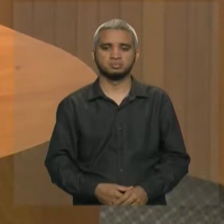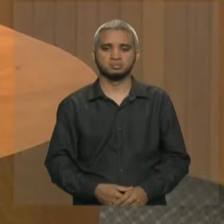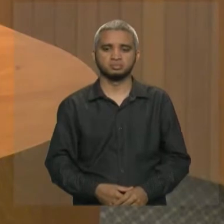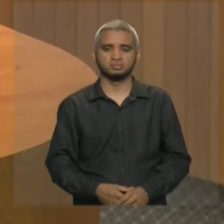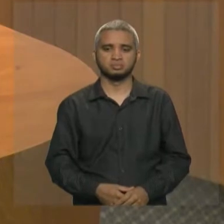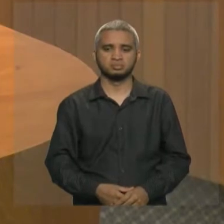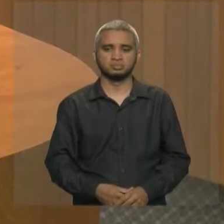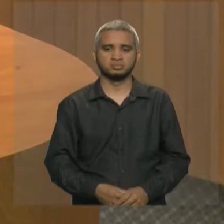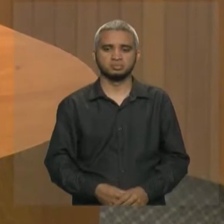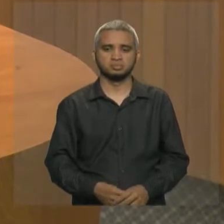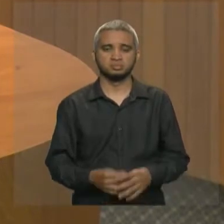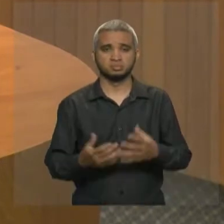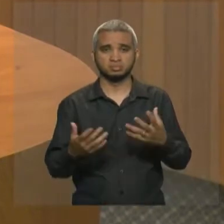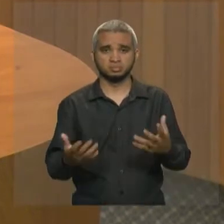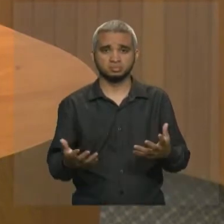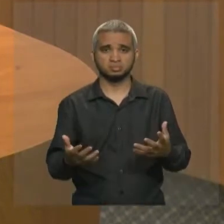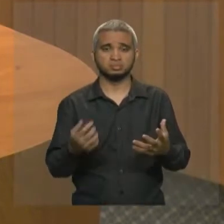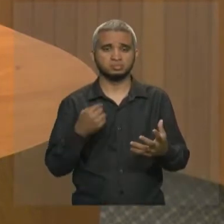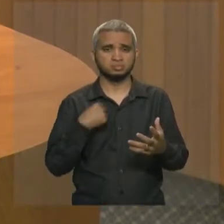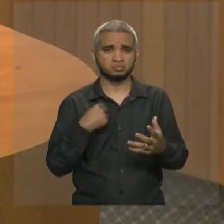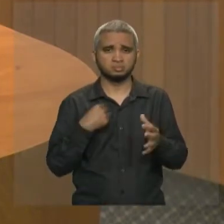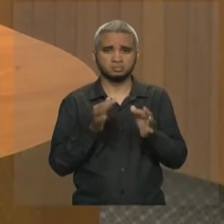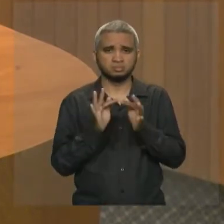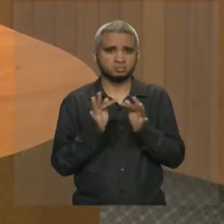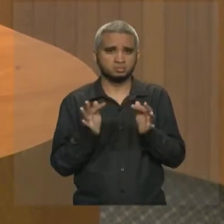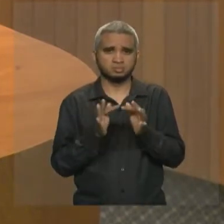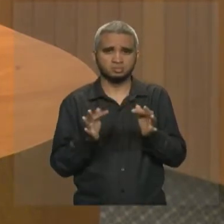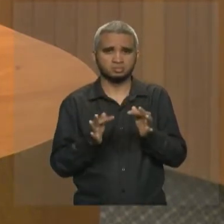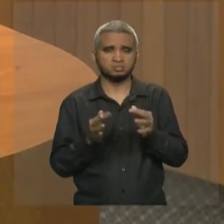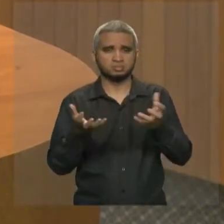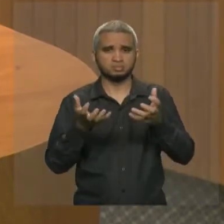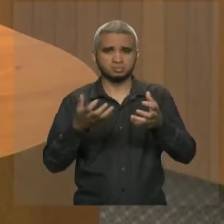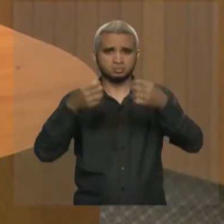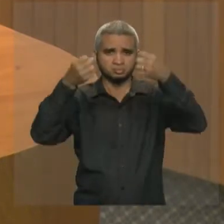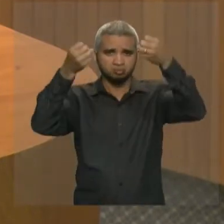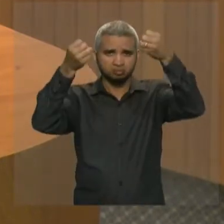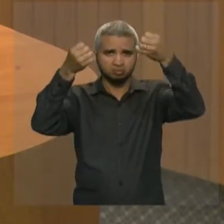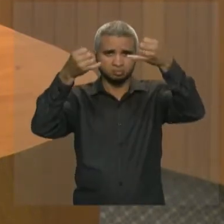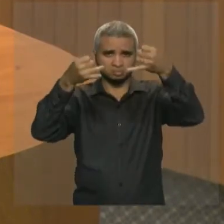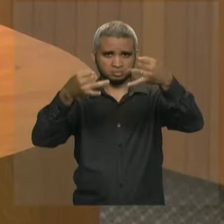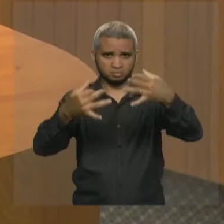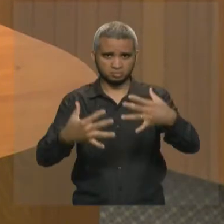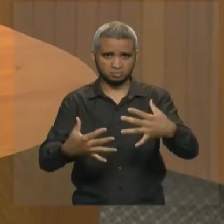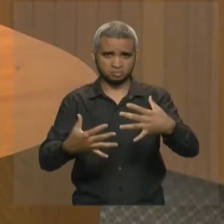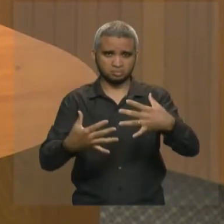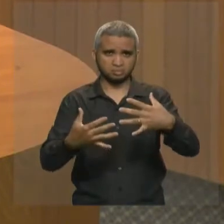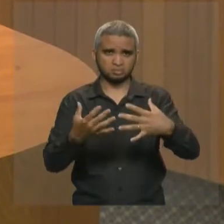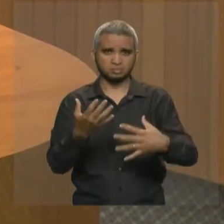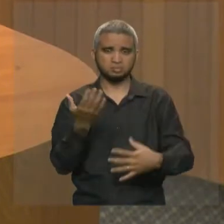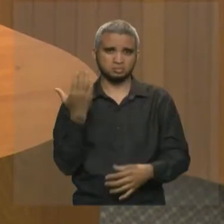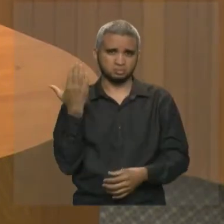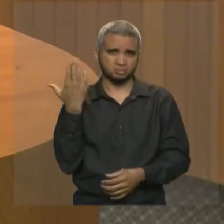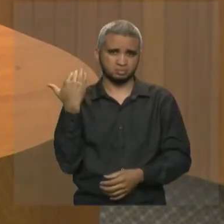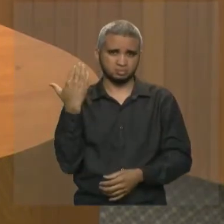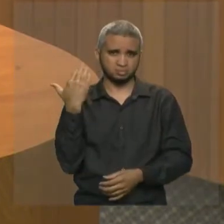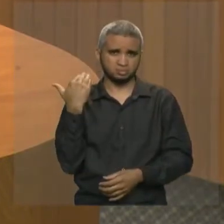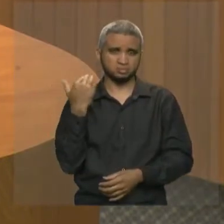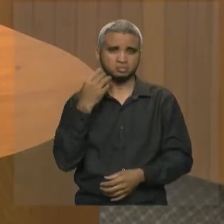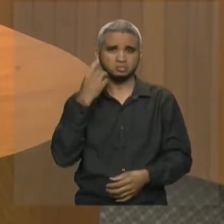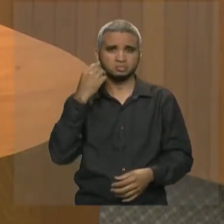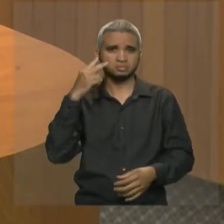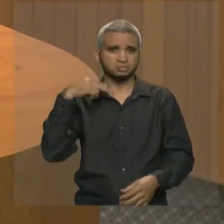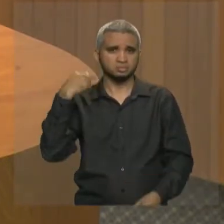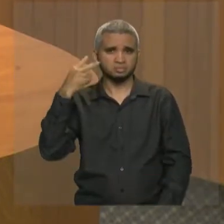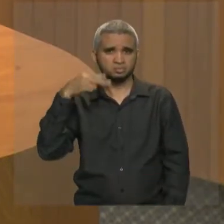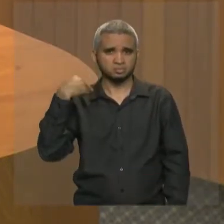Chamo a atenção, senhor presidente, apenas para colocar os pingos nos is. No passado, bem próximo, o vereador Eliomar